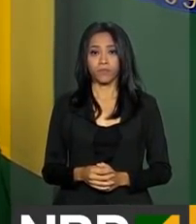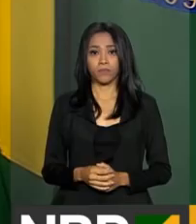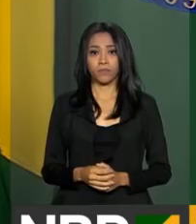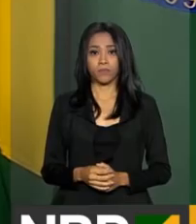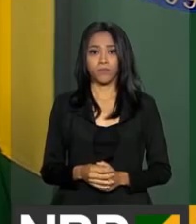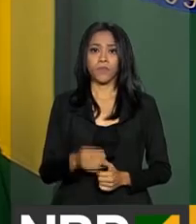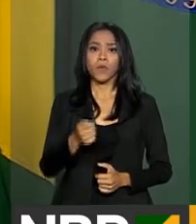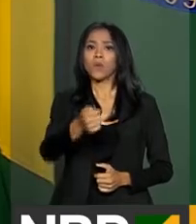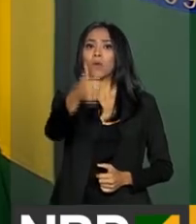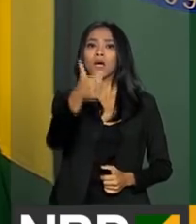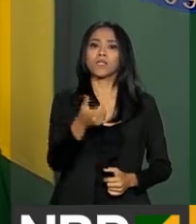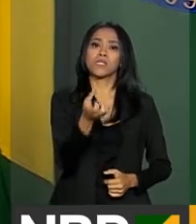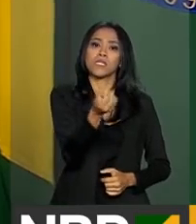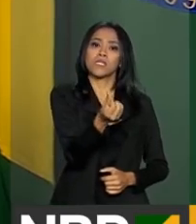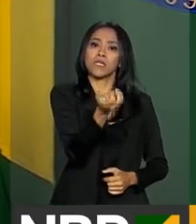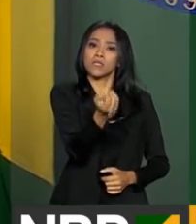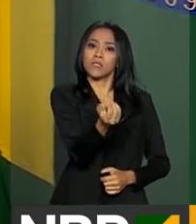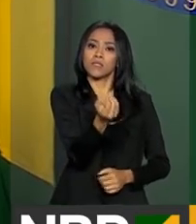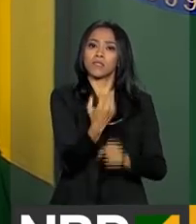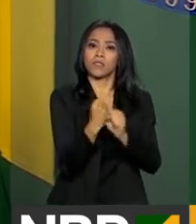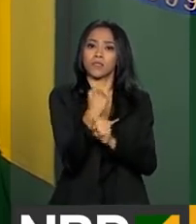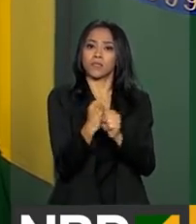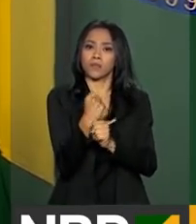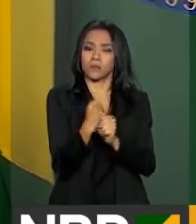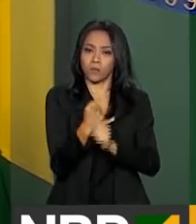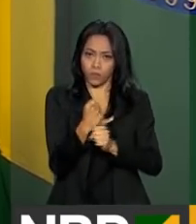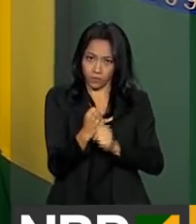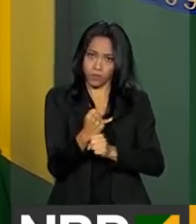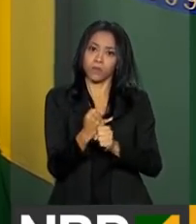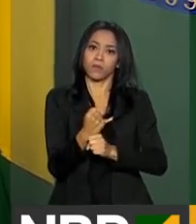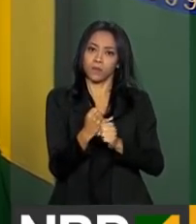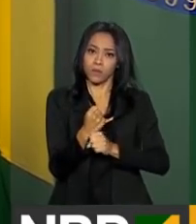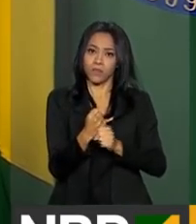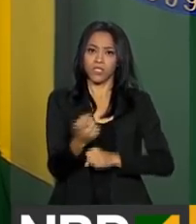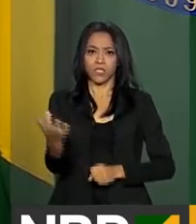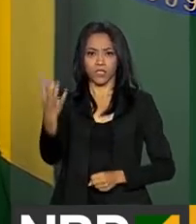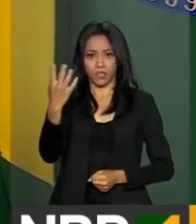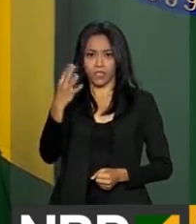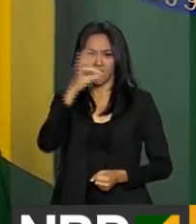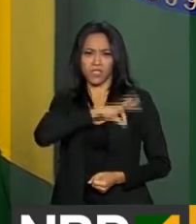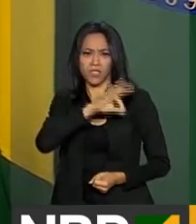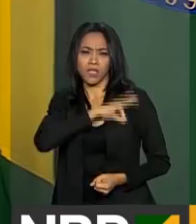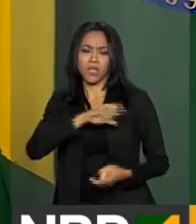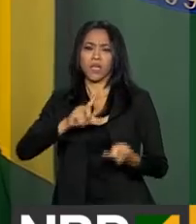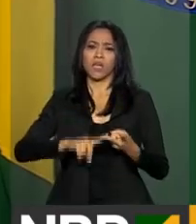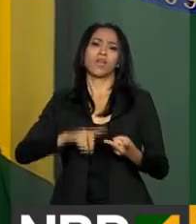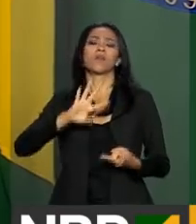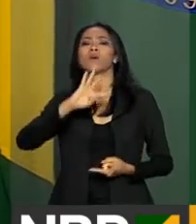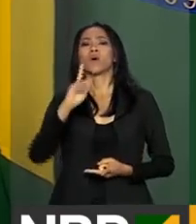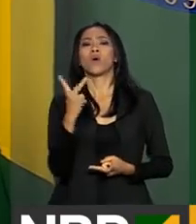quase 60 anos de salários honorários